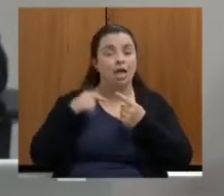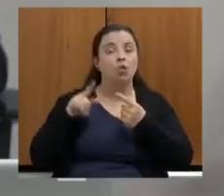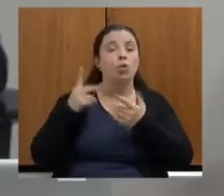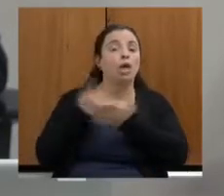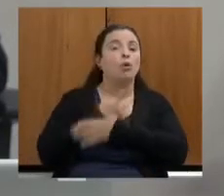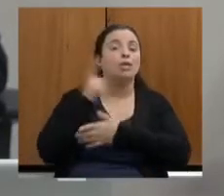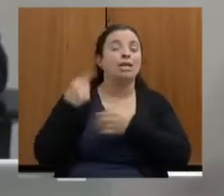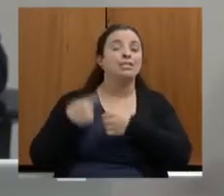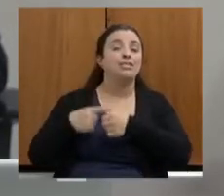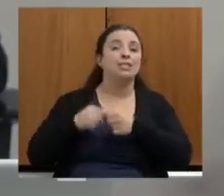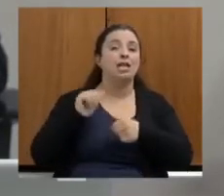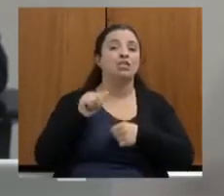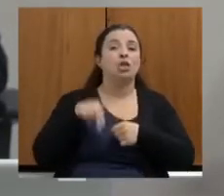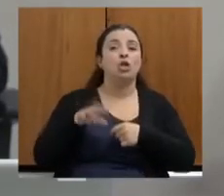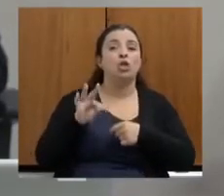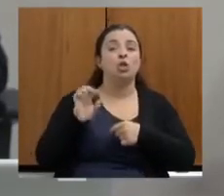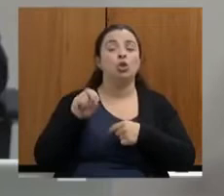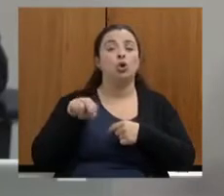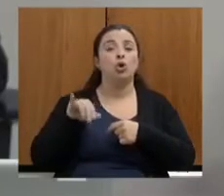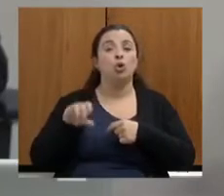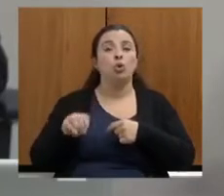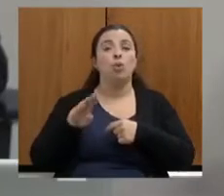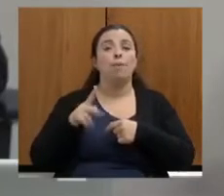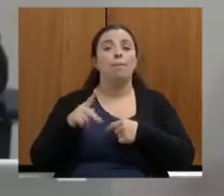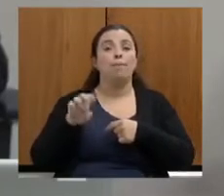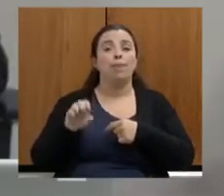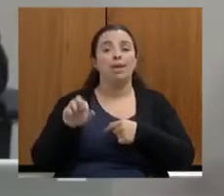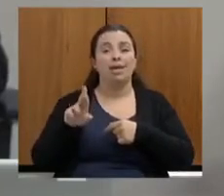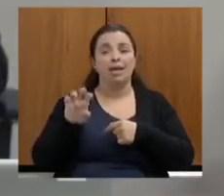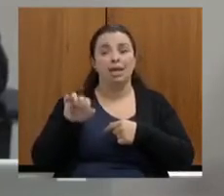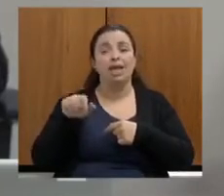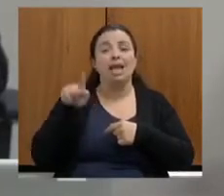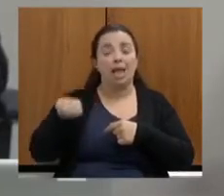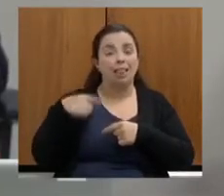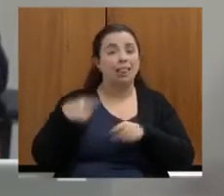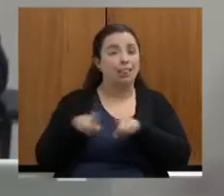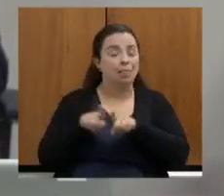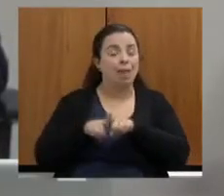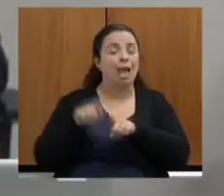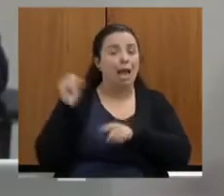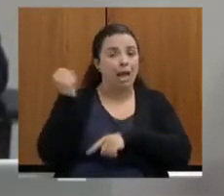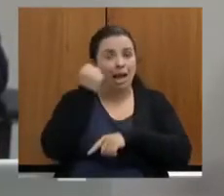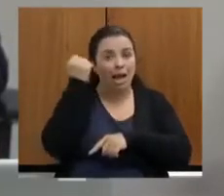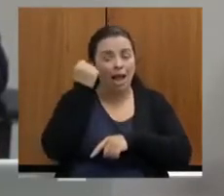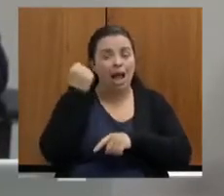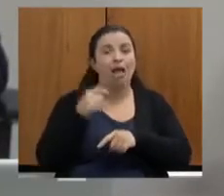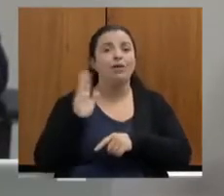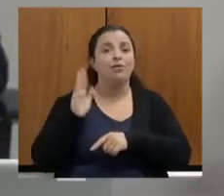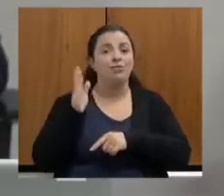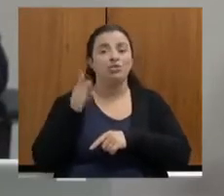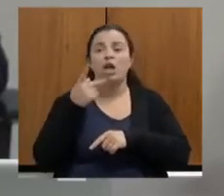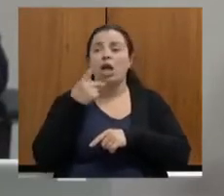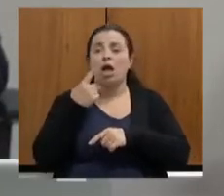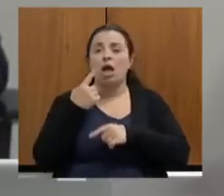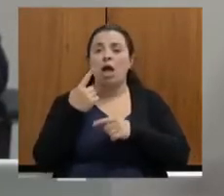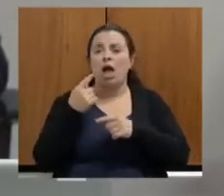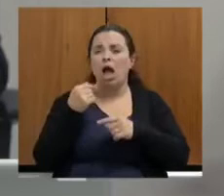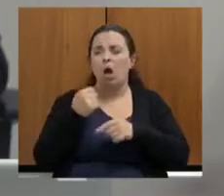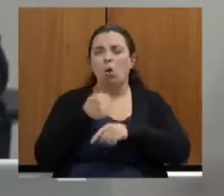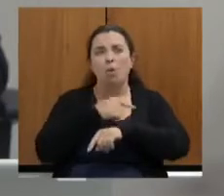especifica que a situação de Antônio Pereira também é gravíssima é gravíssima debatemos aqui algumas horas